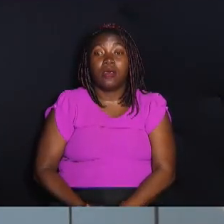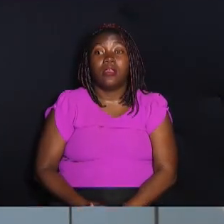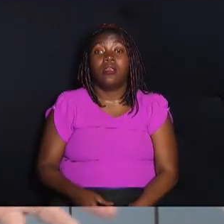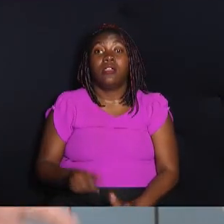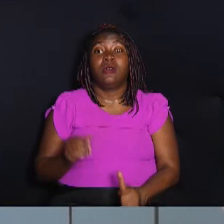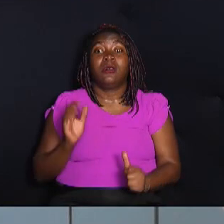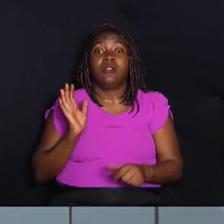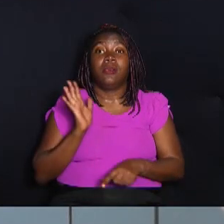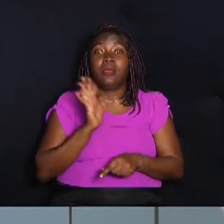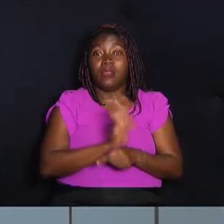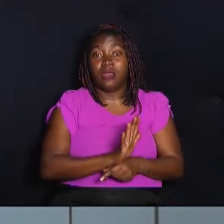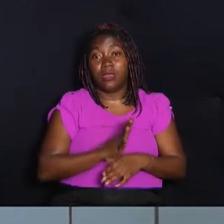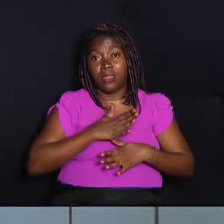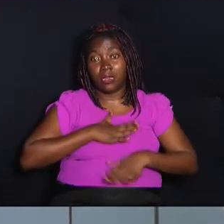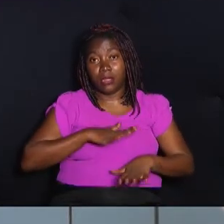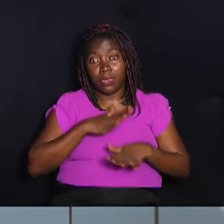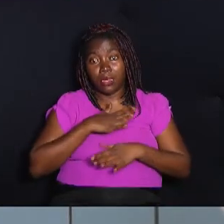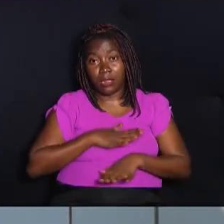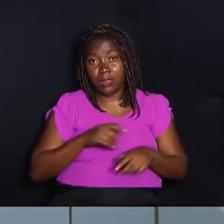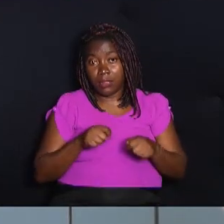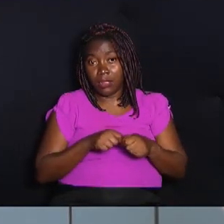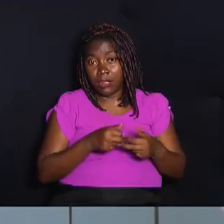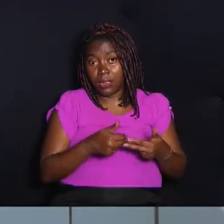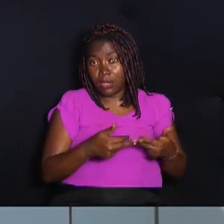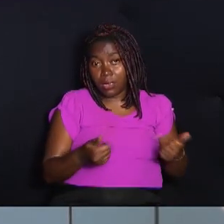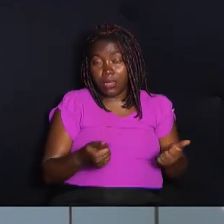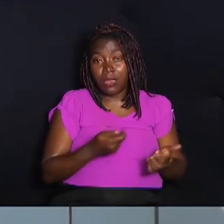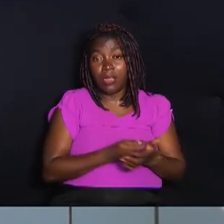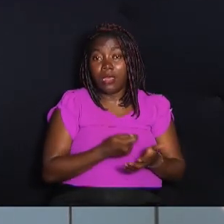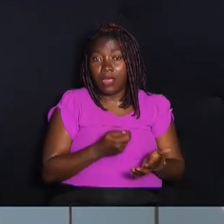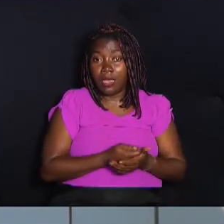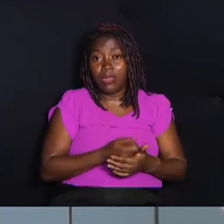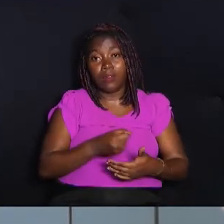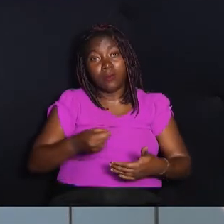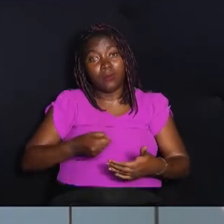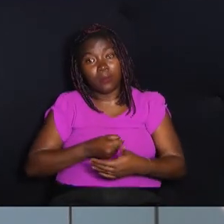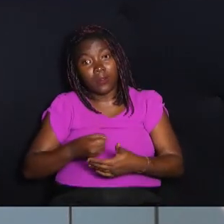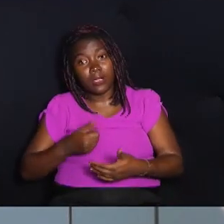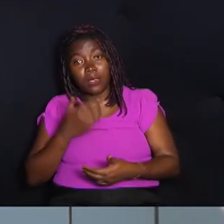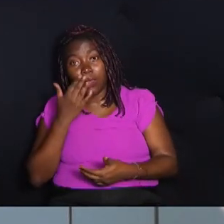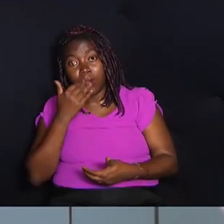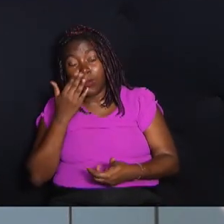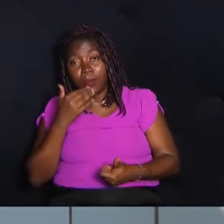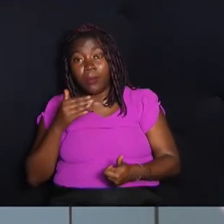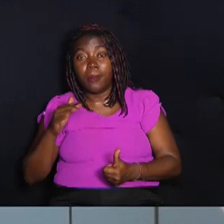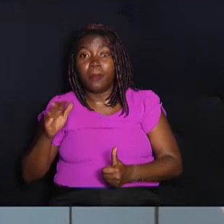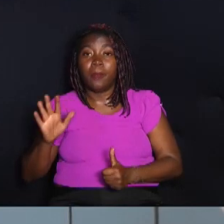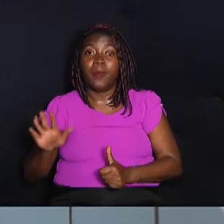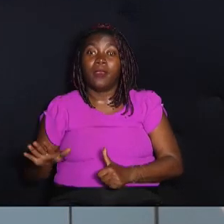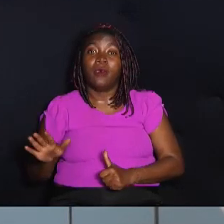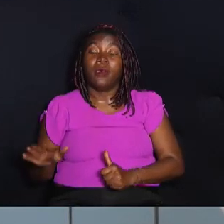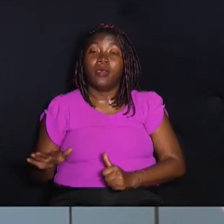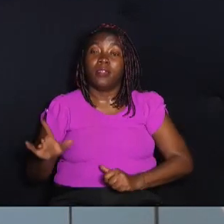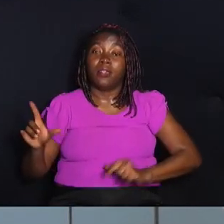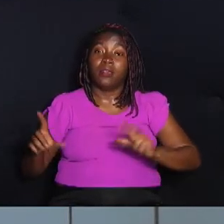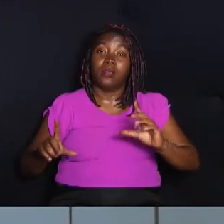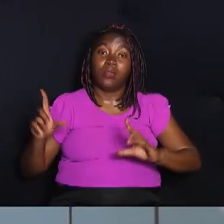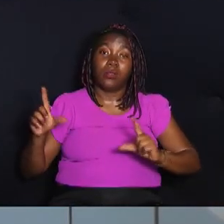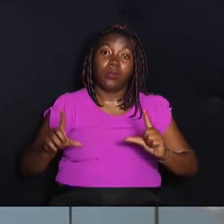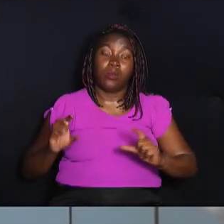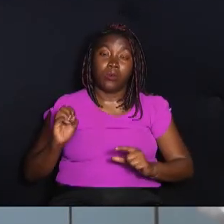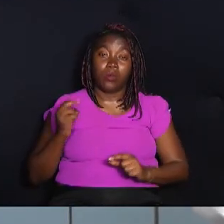para fazer as coisas que ela tem que fazer, vai cuidar da criança, tem que fazer comida para a criança, então deixa ou a criança na televisão ou deixa no